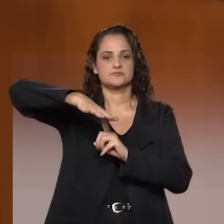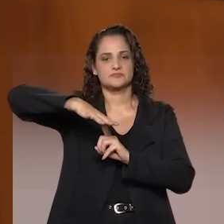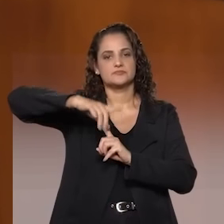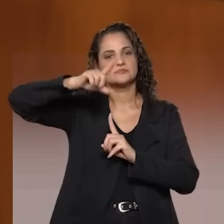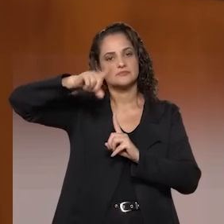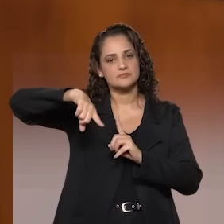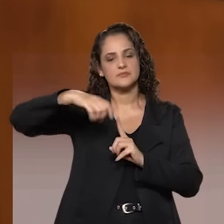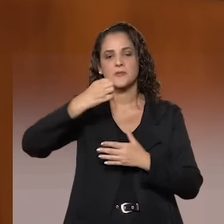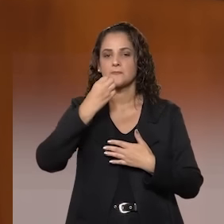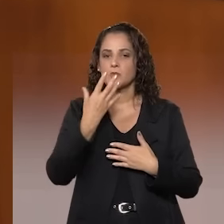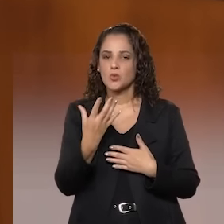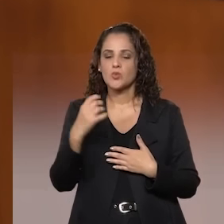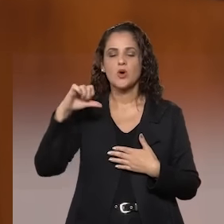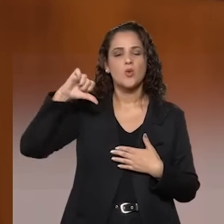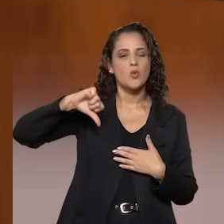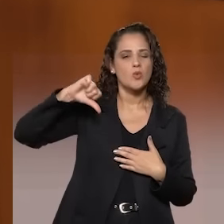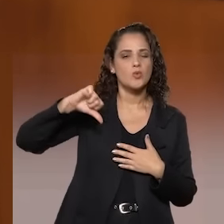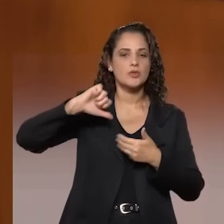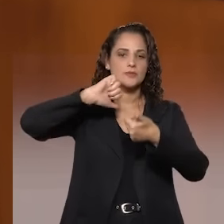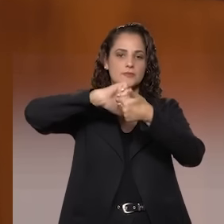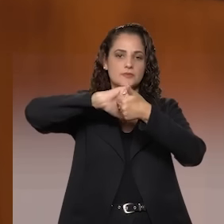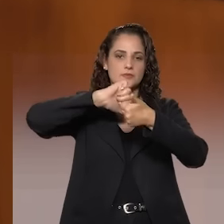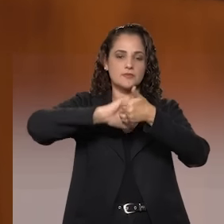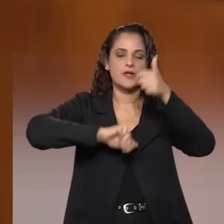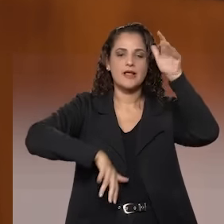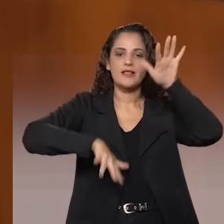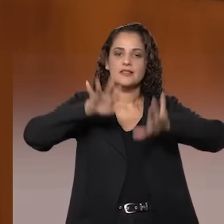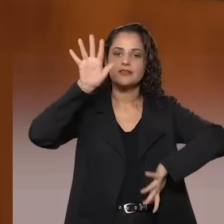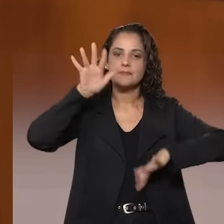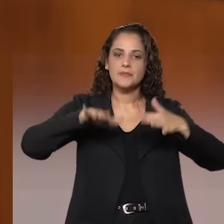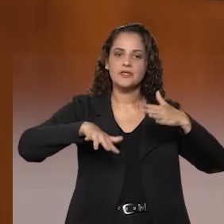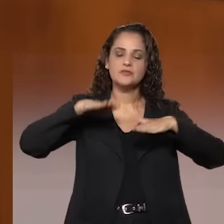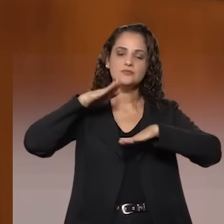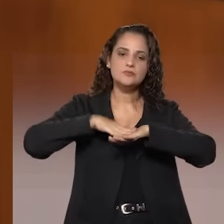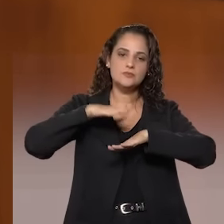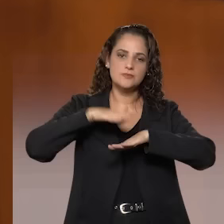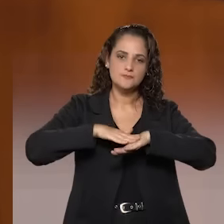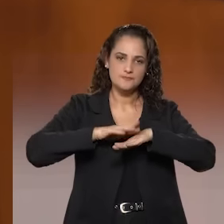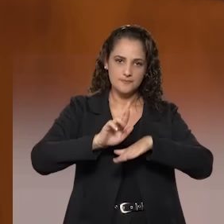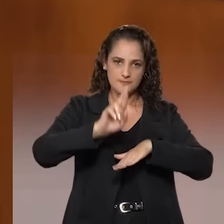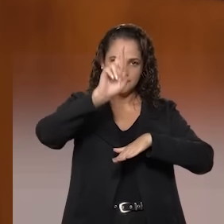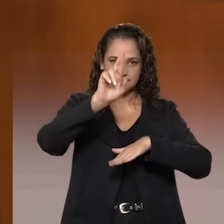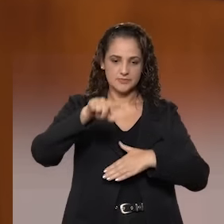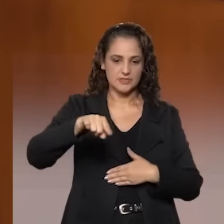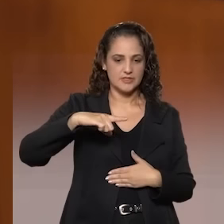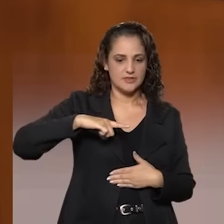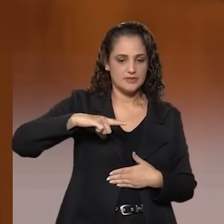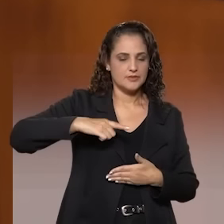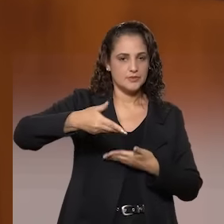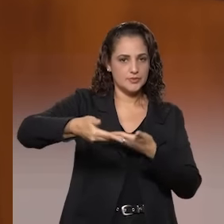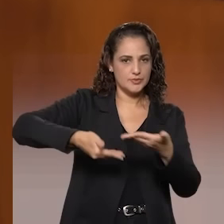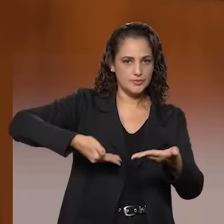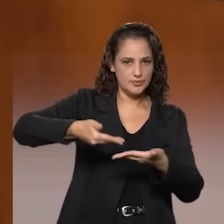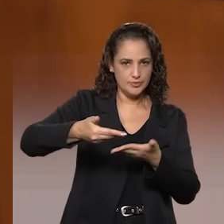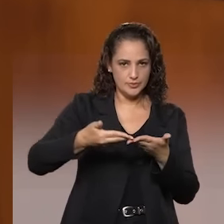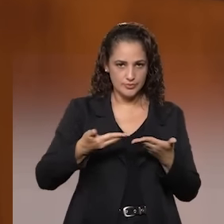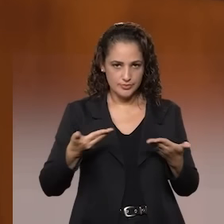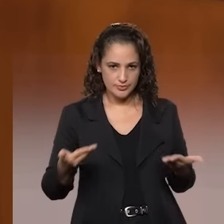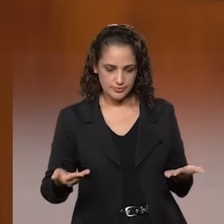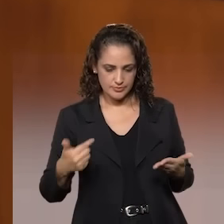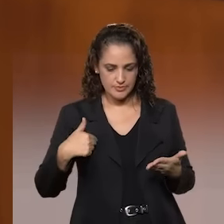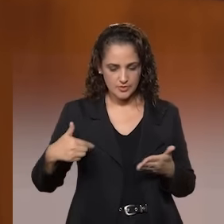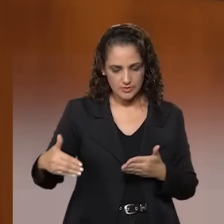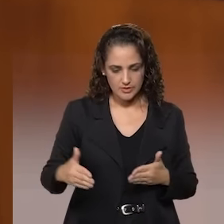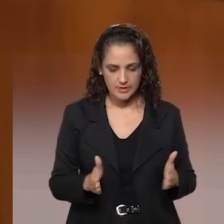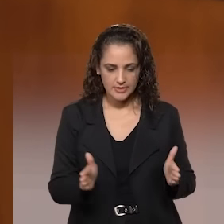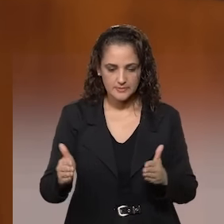estiverem ali interagindo então durante essa minha trajetória o que eu pude perceber é que nós fomos